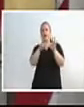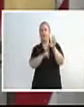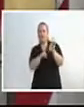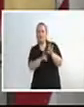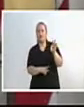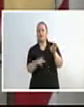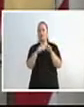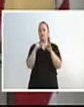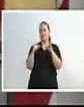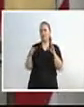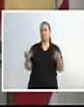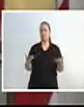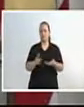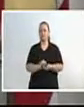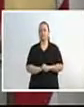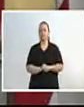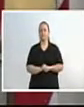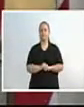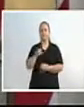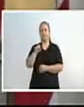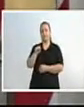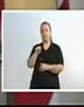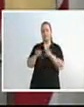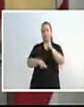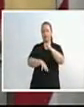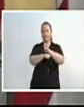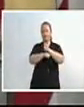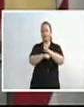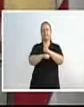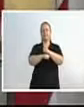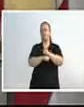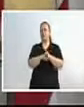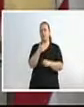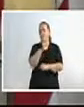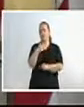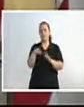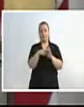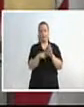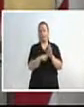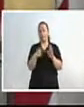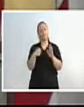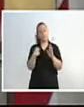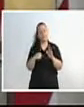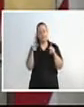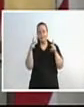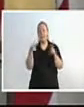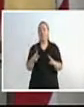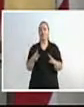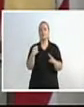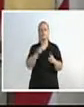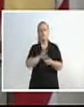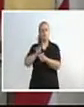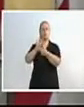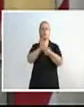Mas o Pátio do Ceterb ainda não tem essa regra, e é preciso que o Poder Público dê esse exemplo,